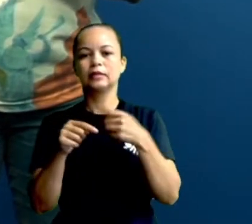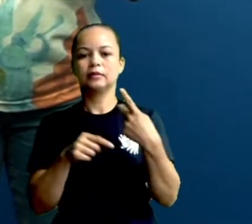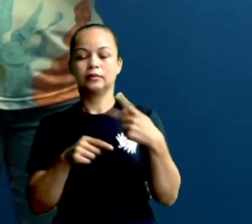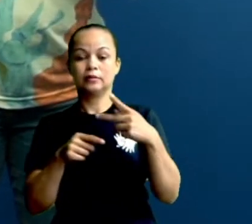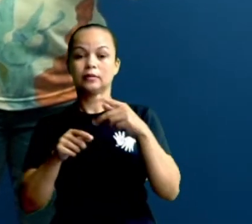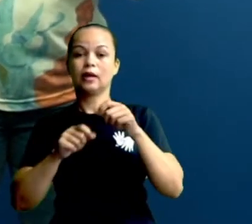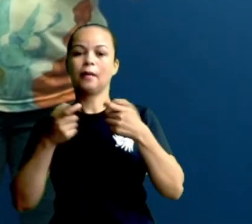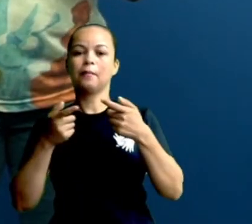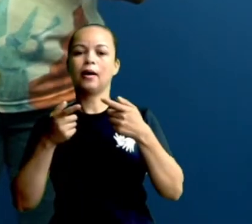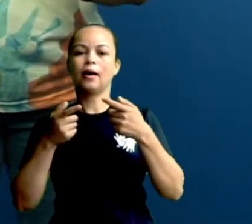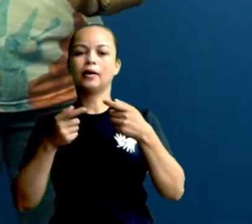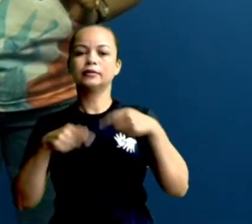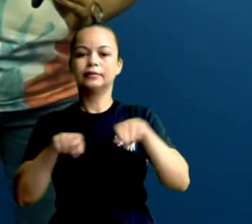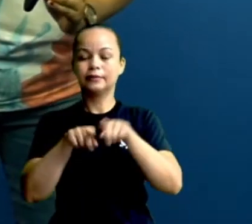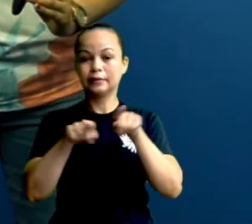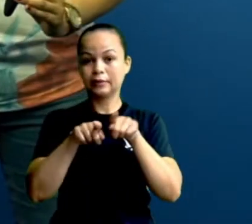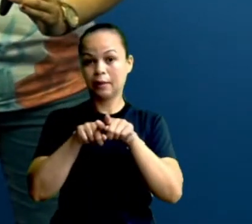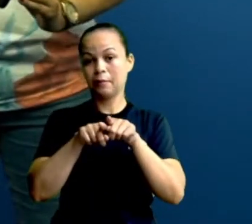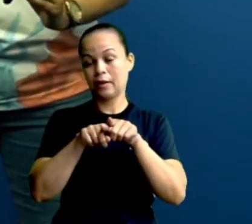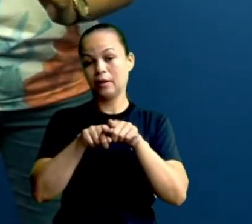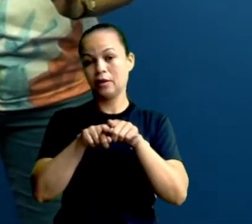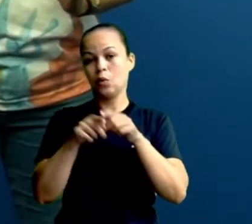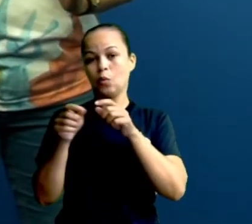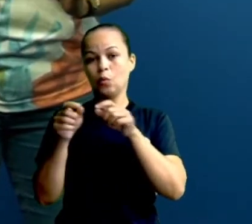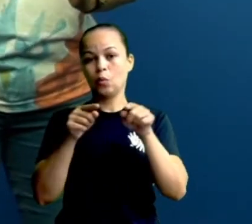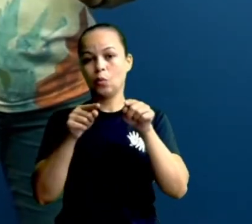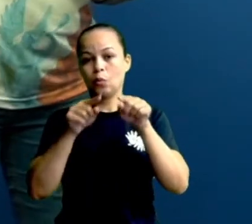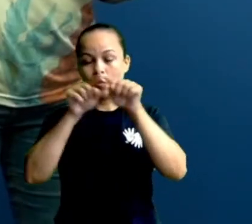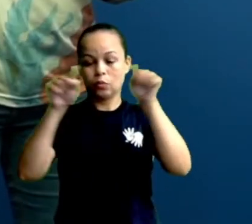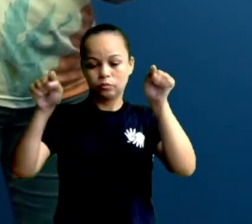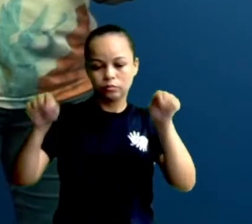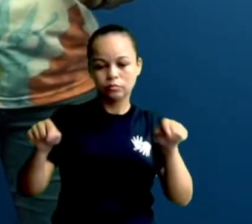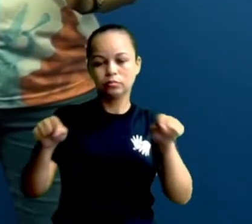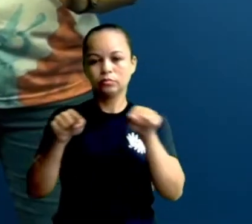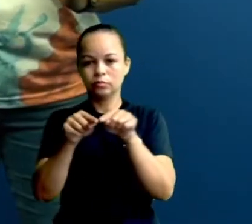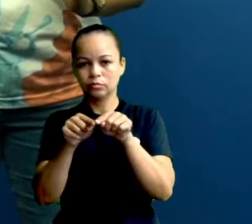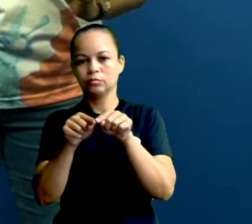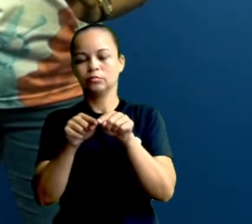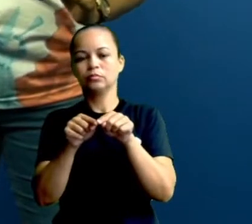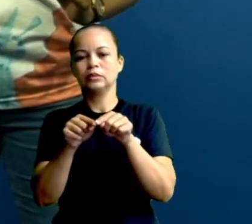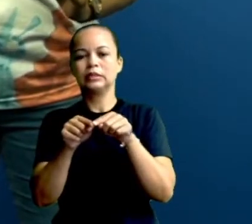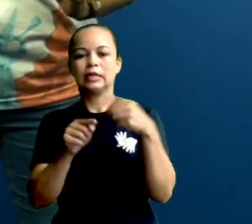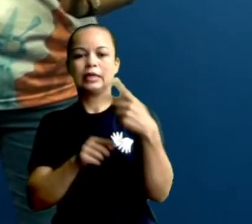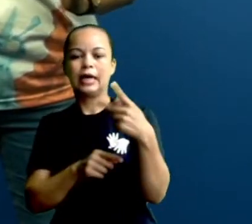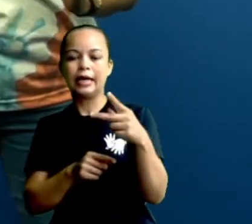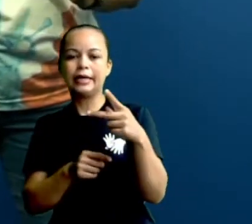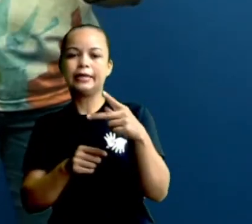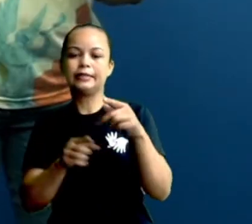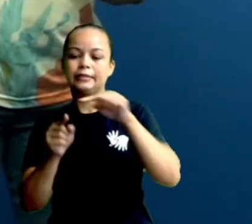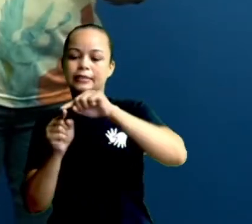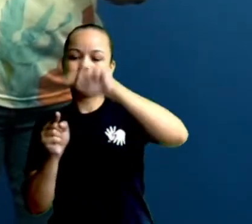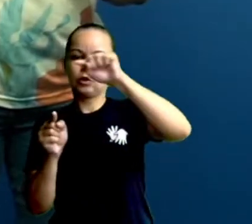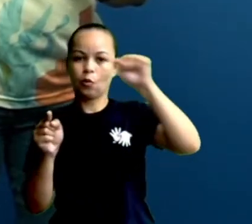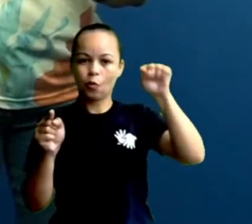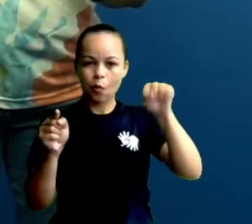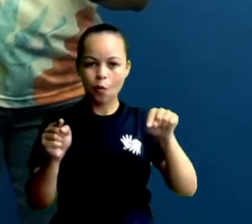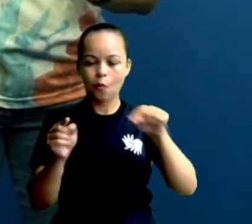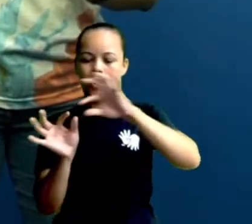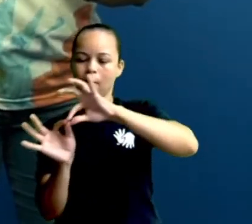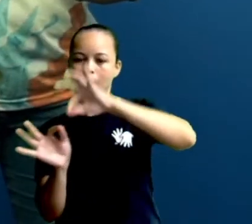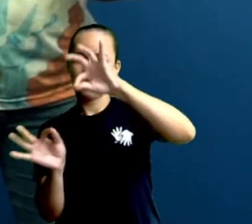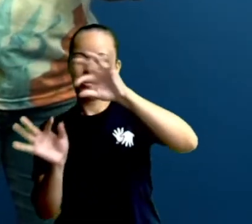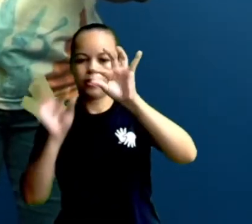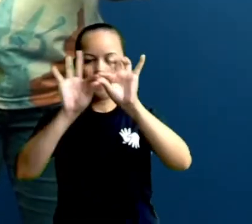parte também superior, né, que eu vi aí o comprimento, se eu observar o lado paralelo a esse comprimento, também vai ter a